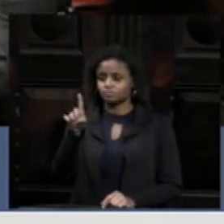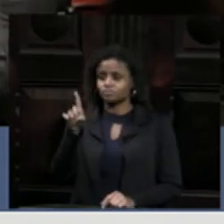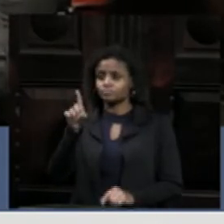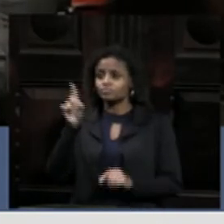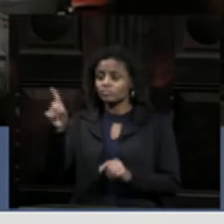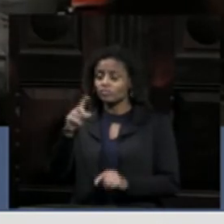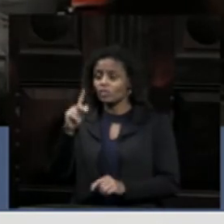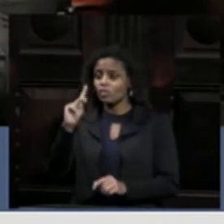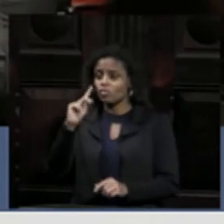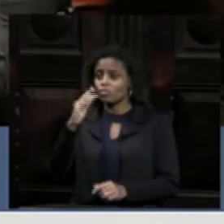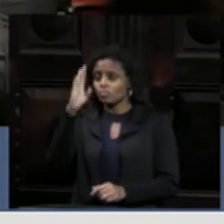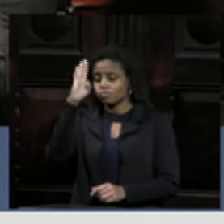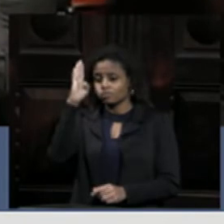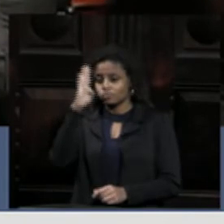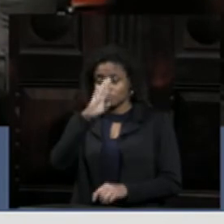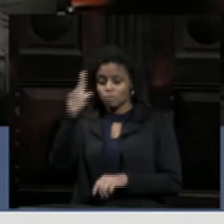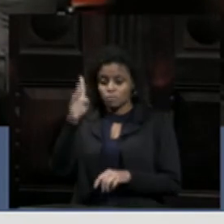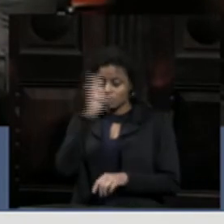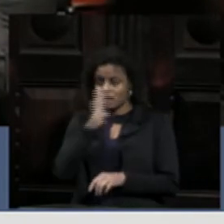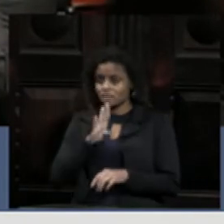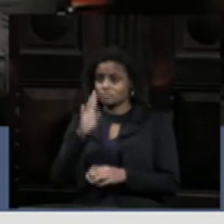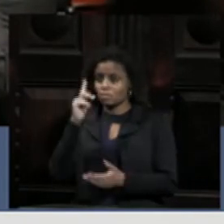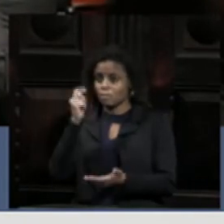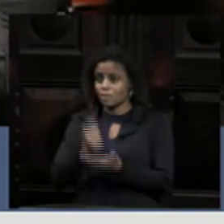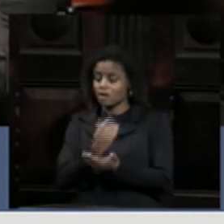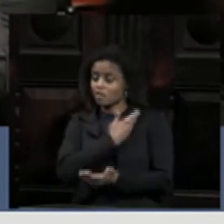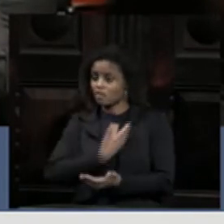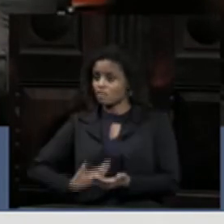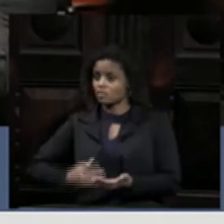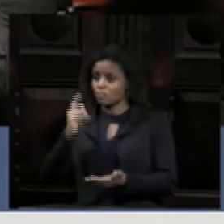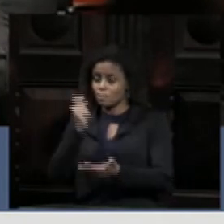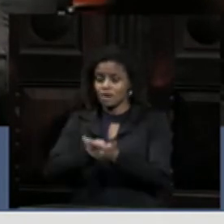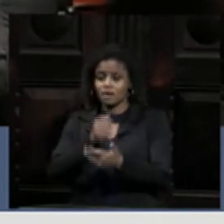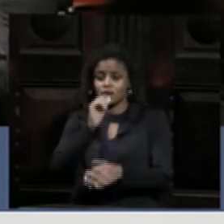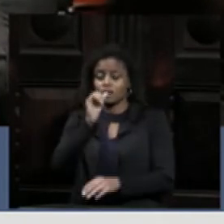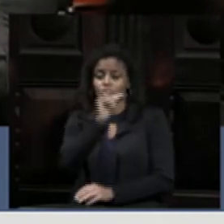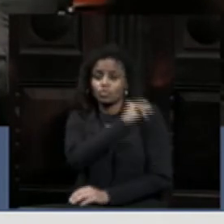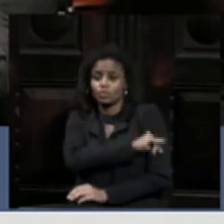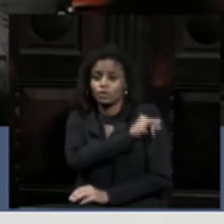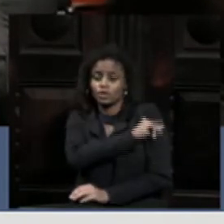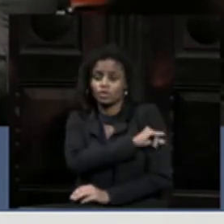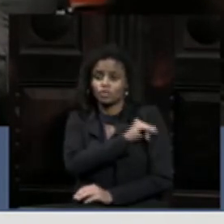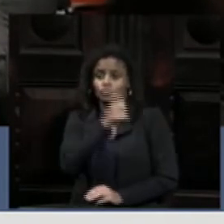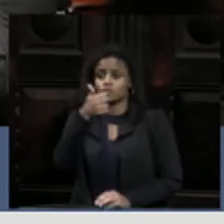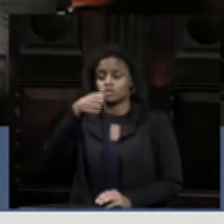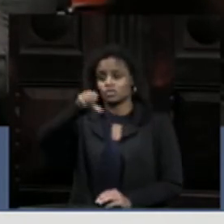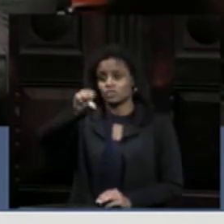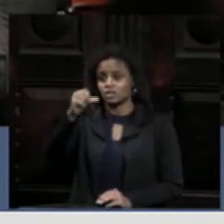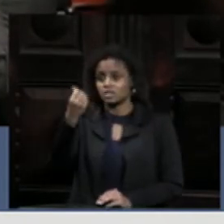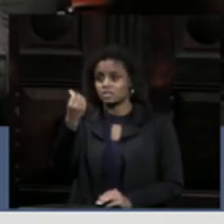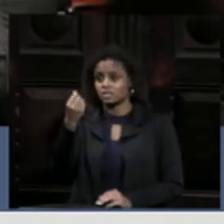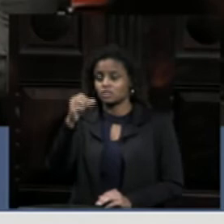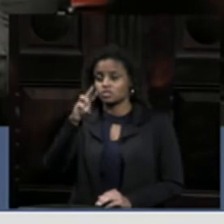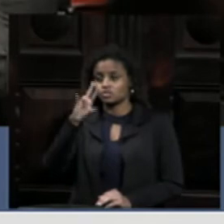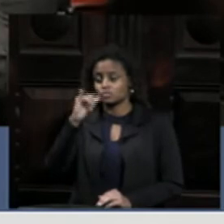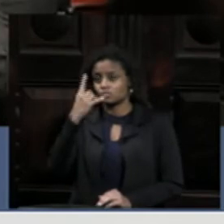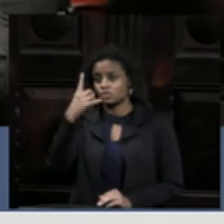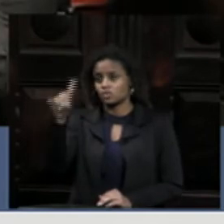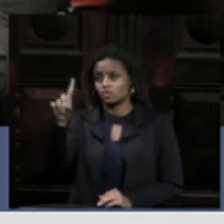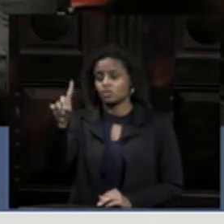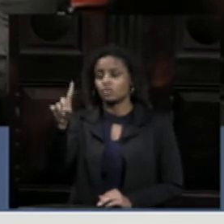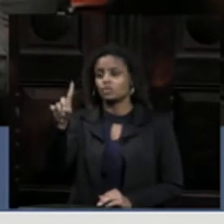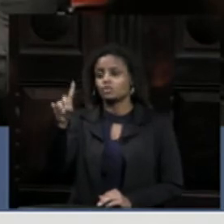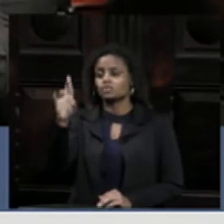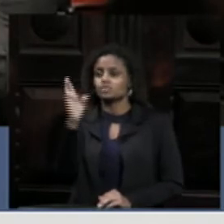175 milhões de reais por ano, quando a sua perda ultrapassa a 2 bilhões